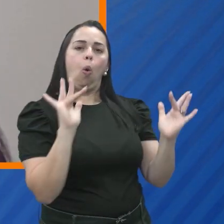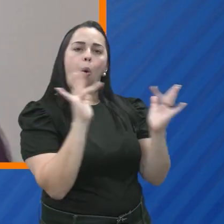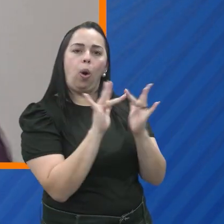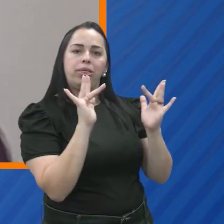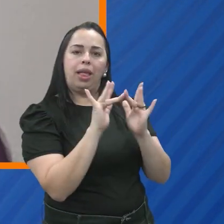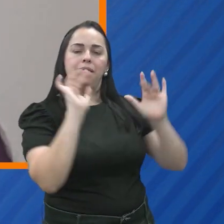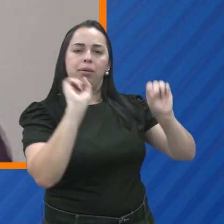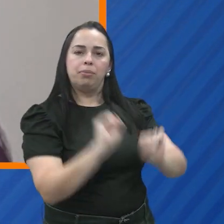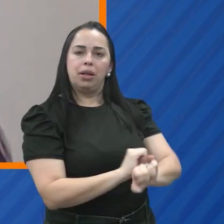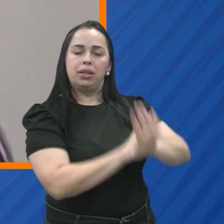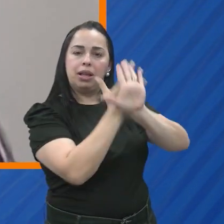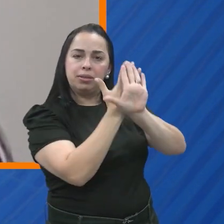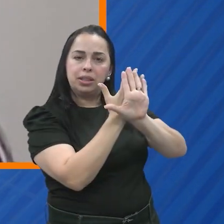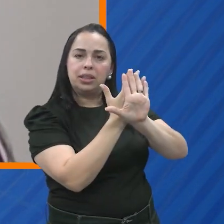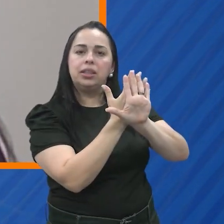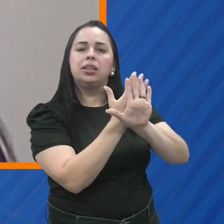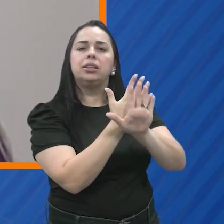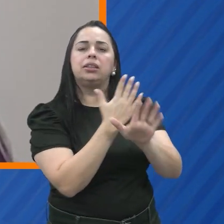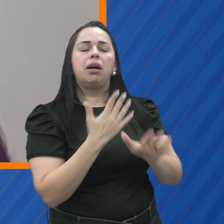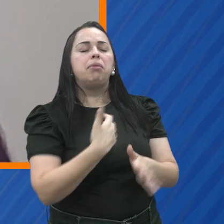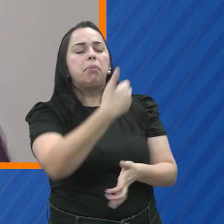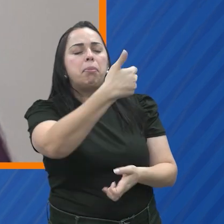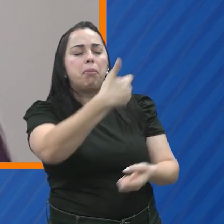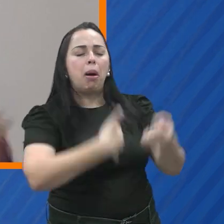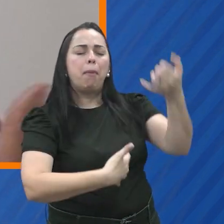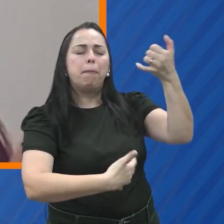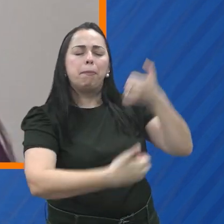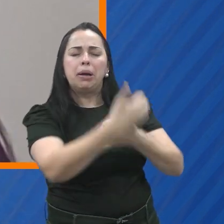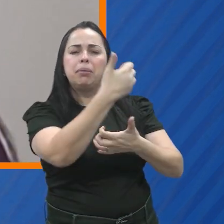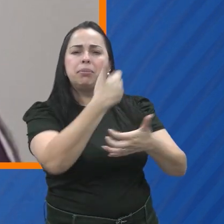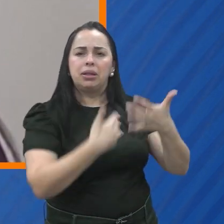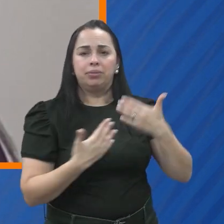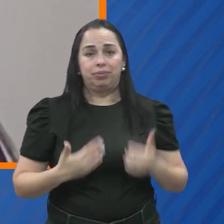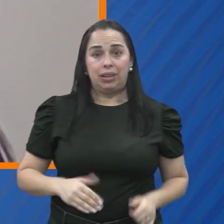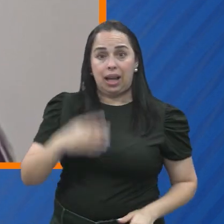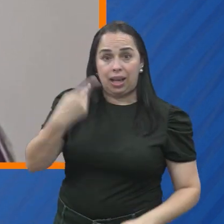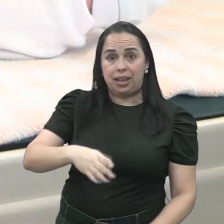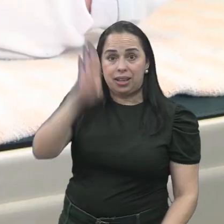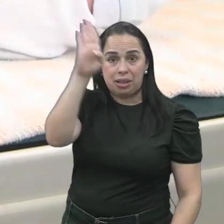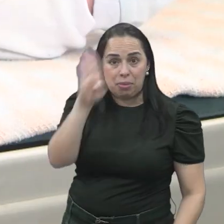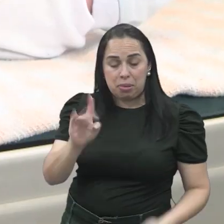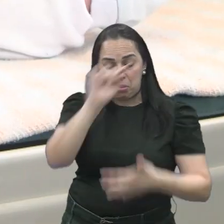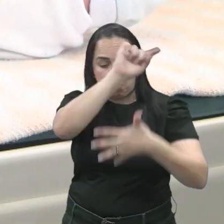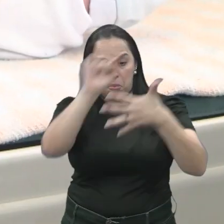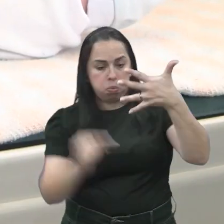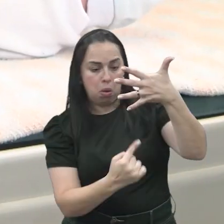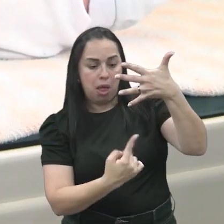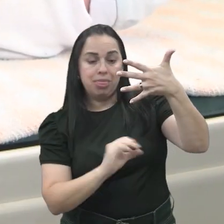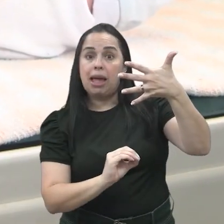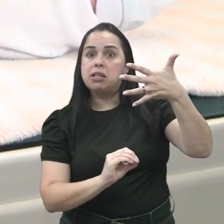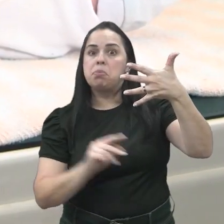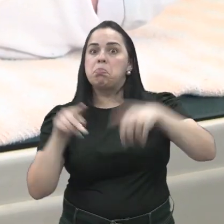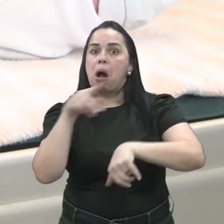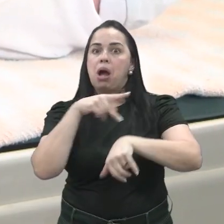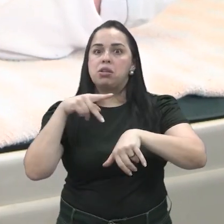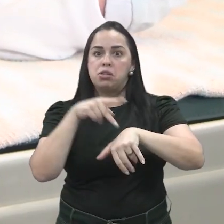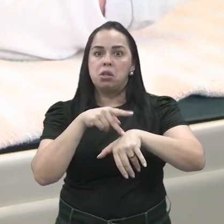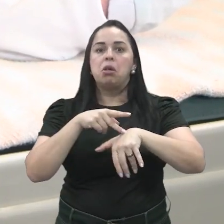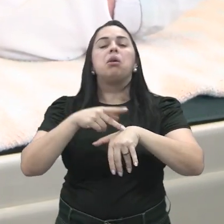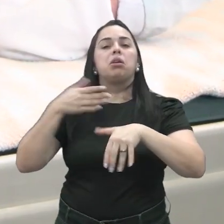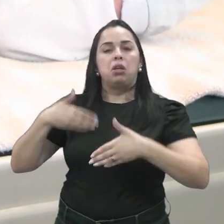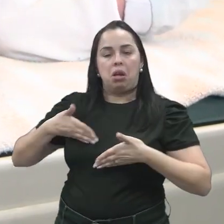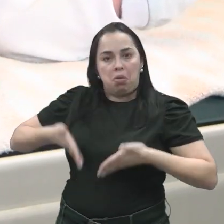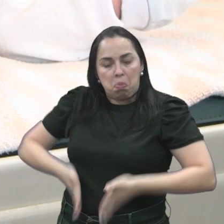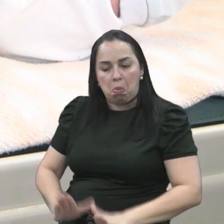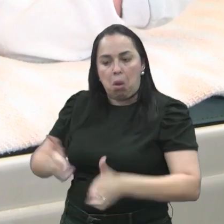nós iremos fazer contato e nós iremos escutar esta mãe. O Brasil está entre os 10 países com